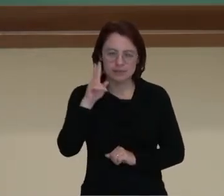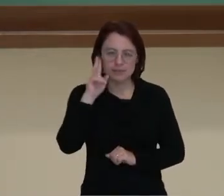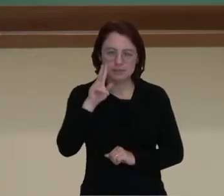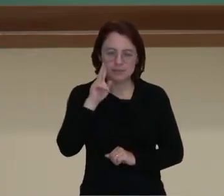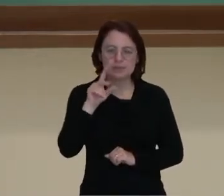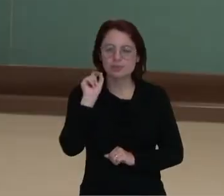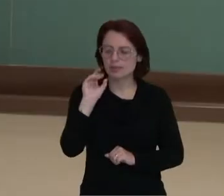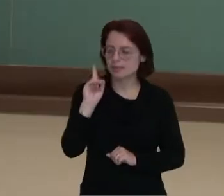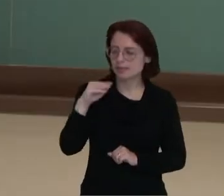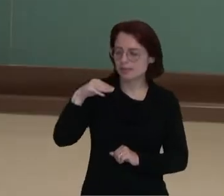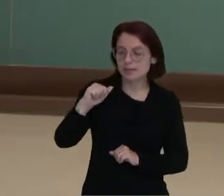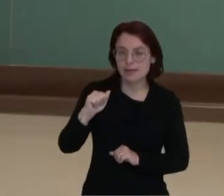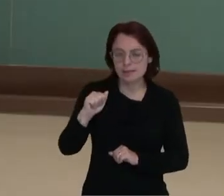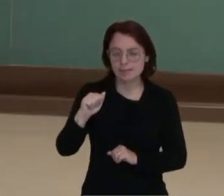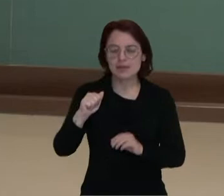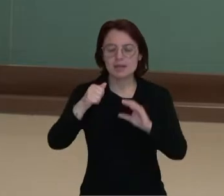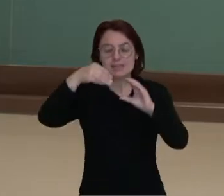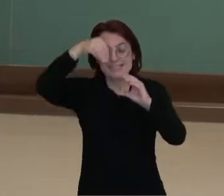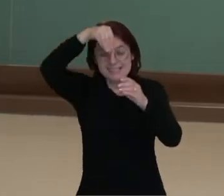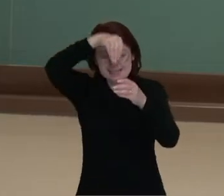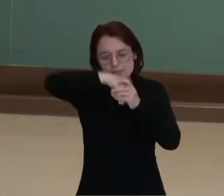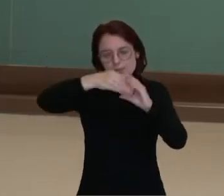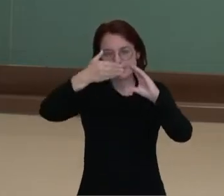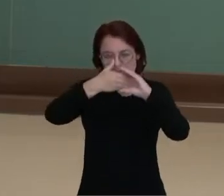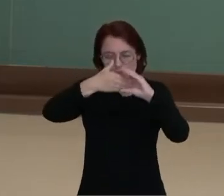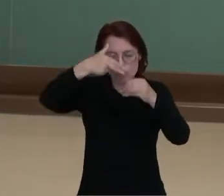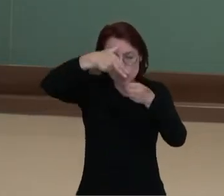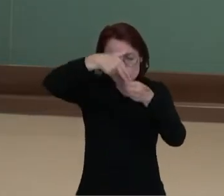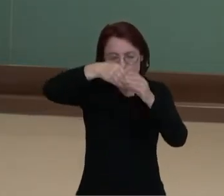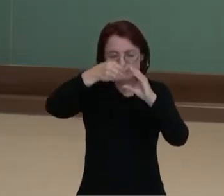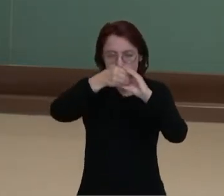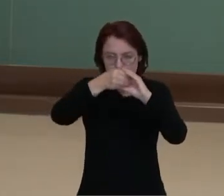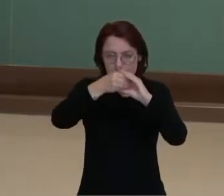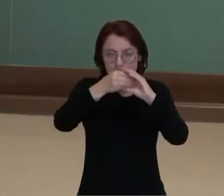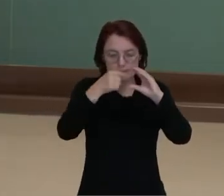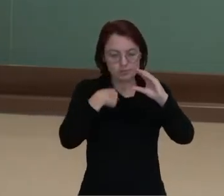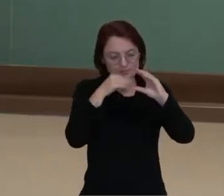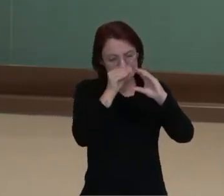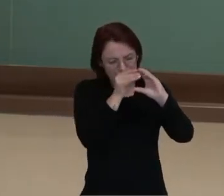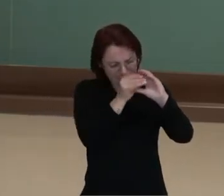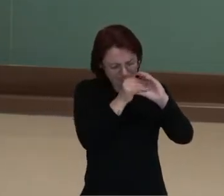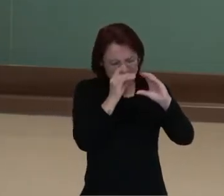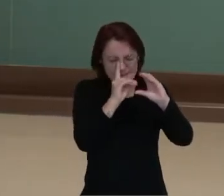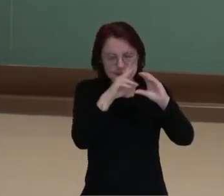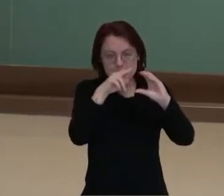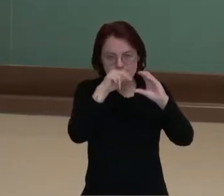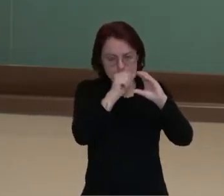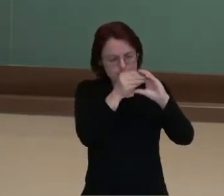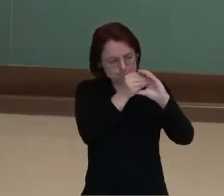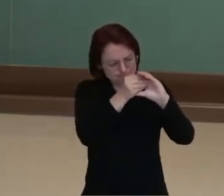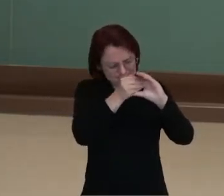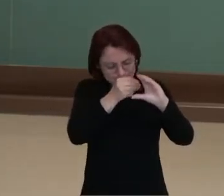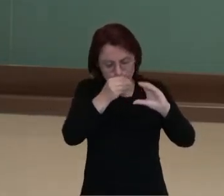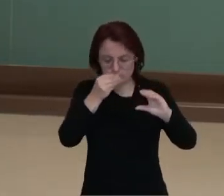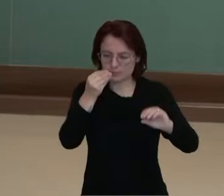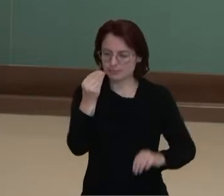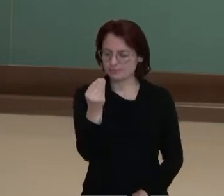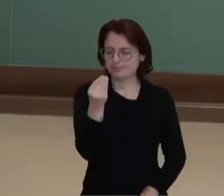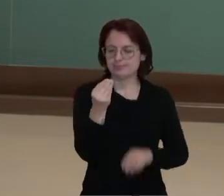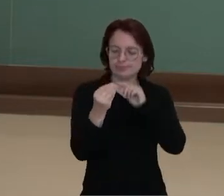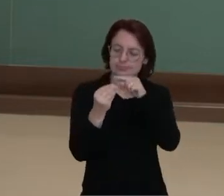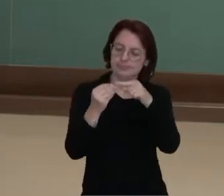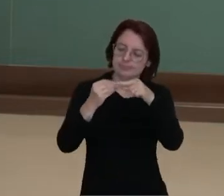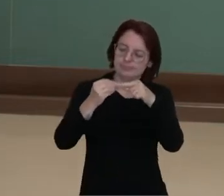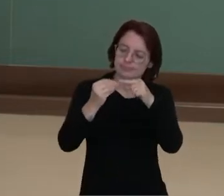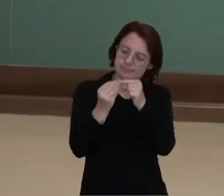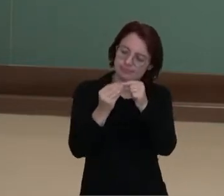lá no núcleo da célula? Você sabia que se eu pegar o DNA de uma única célula no teu corpo, tirar ele, desenrolar, ele